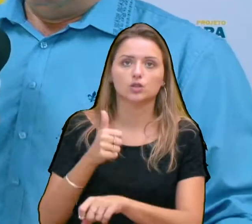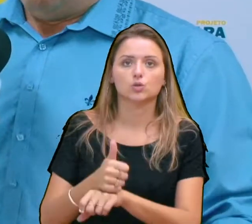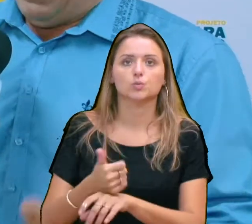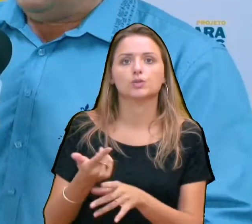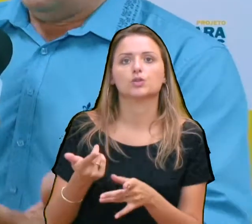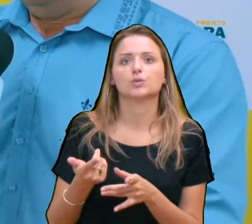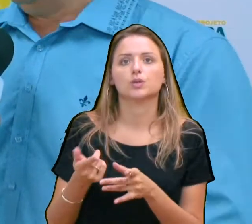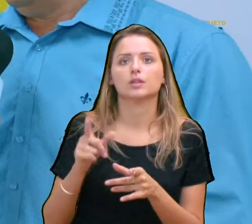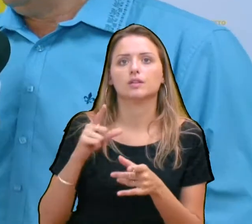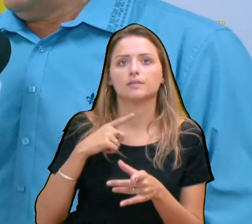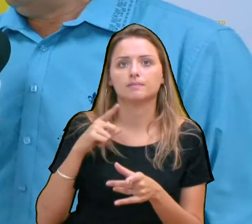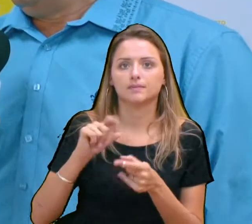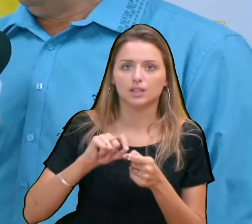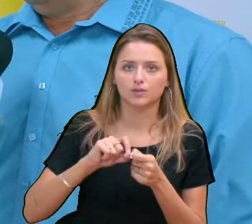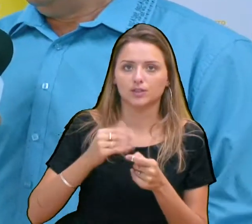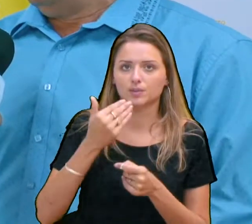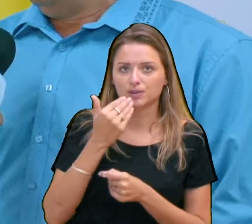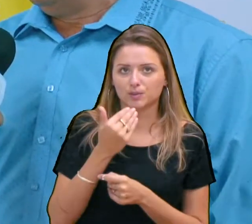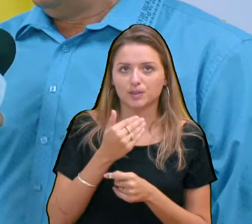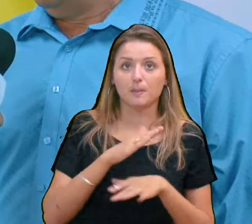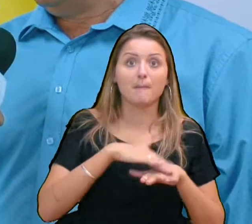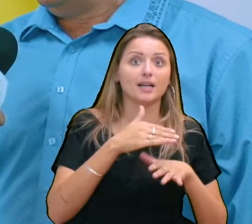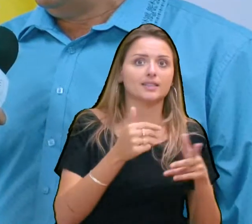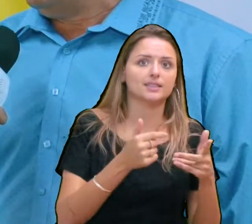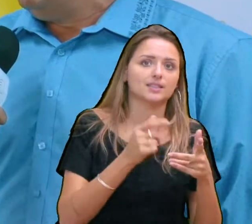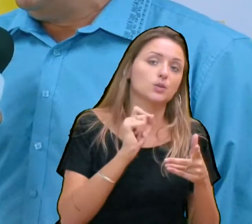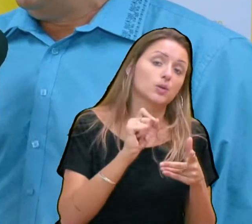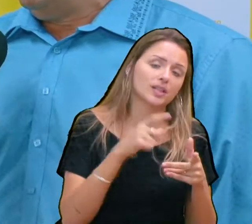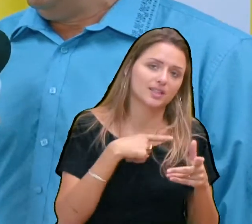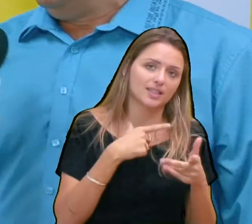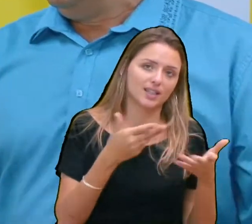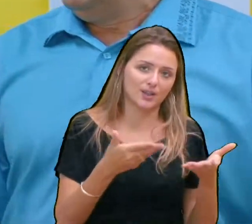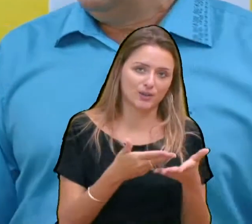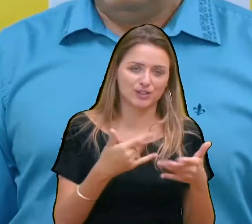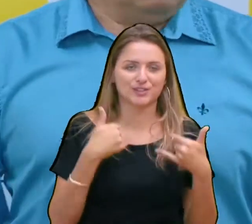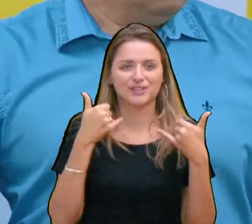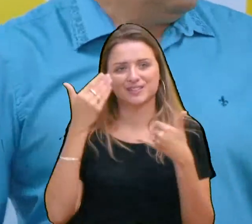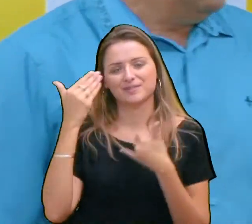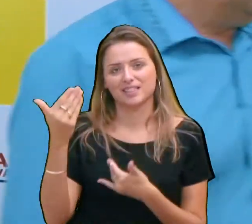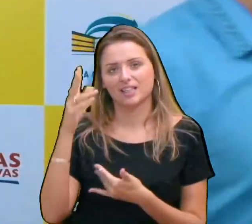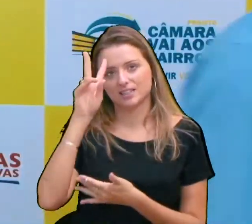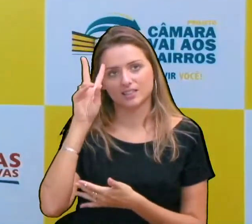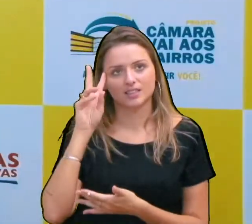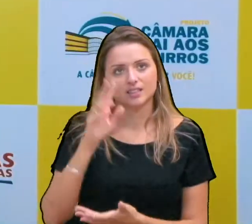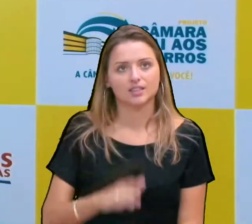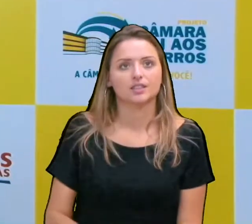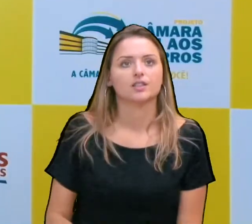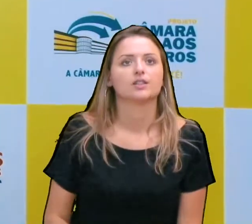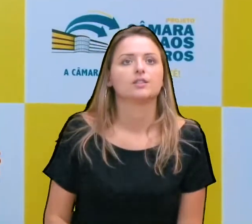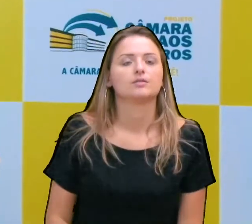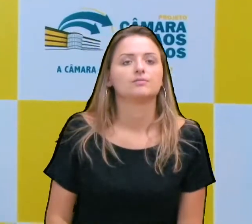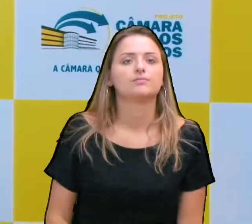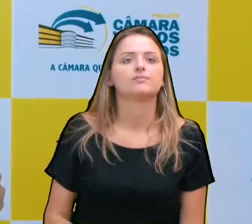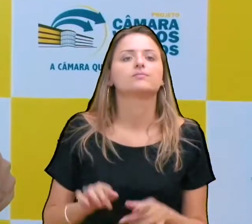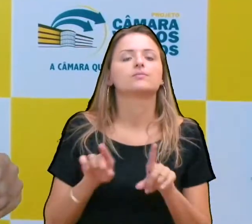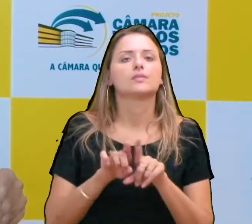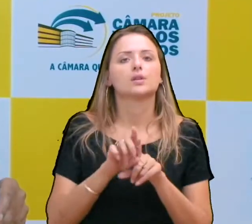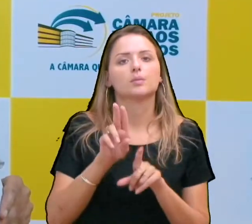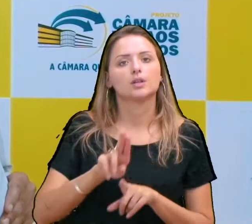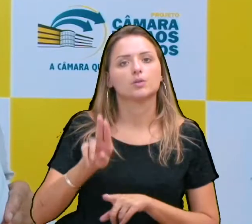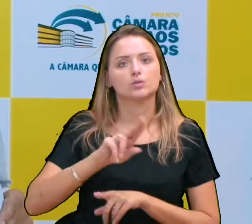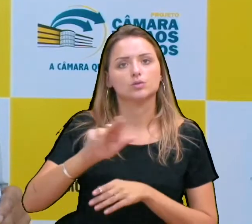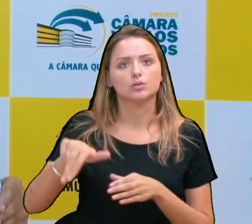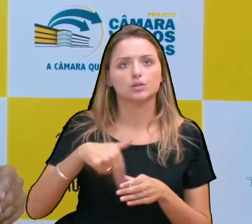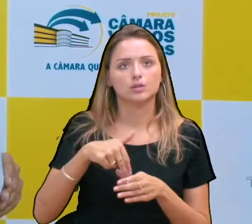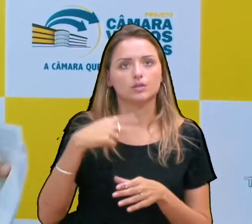alimentos mais ainda, quem sabe, do que temos hoje na nossa cidade, com muito orgulho. Muito obrigado, então. Quem também ocupou a tribuna no